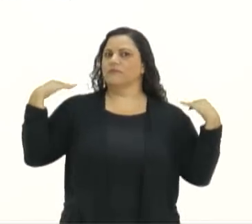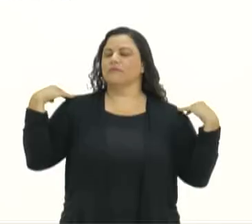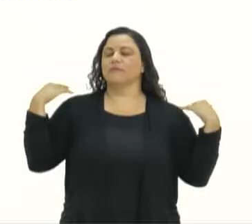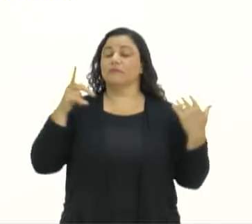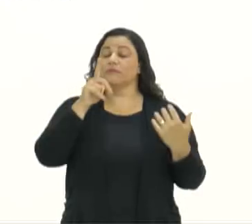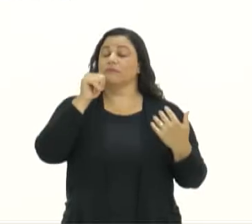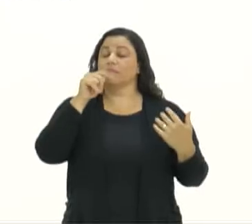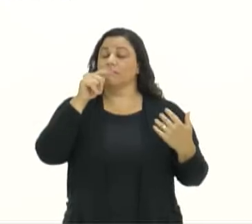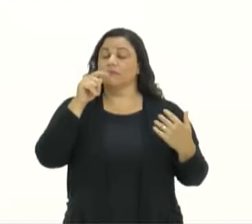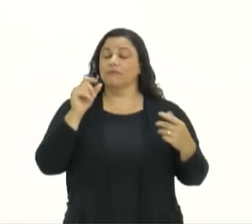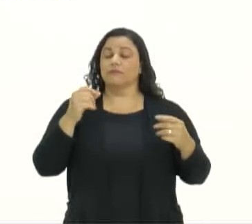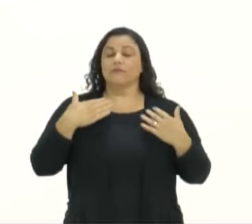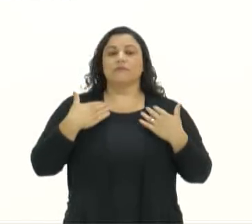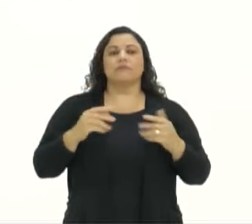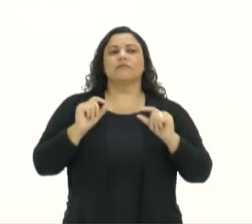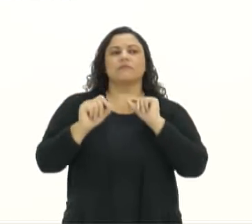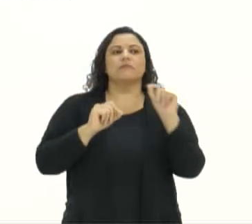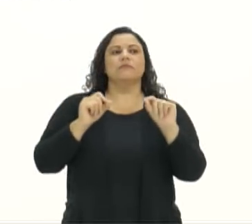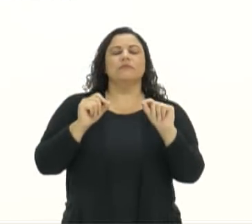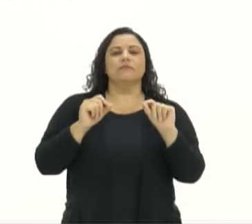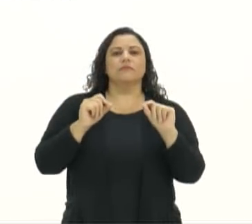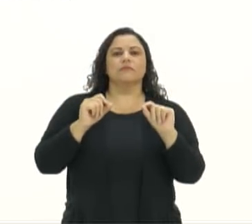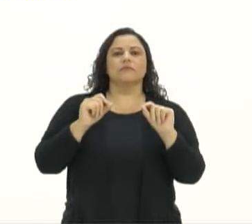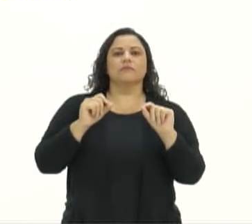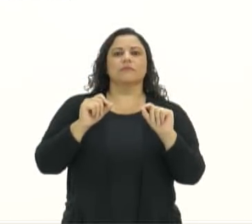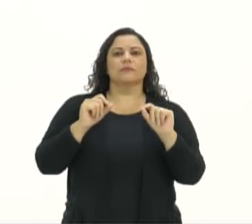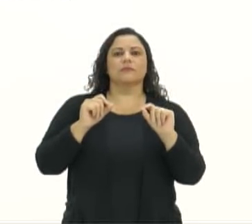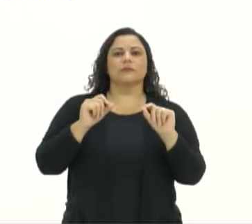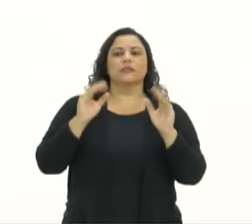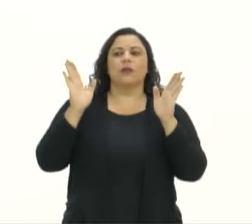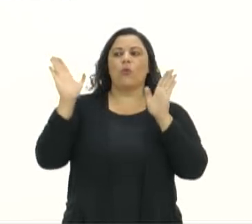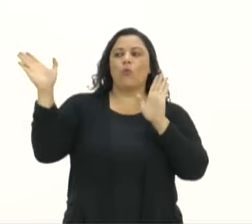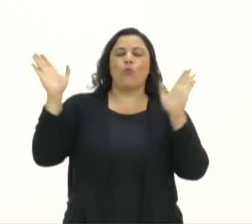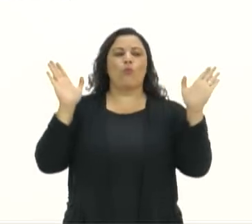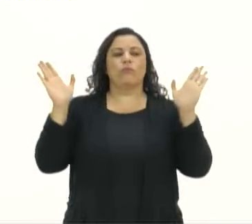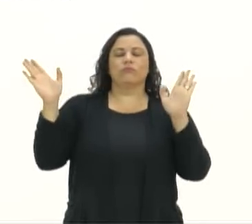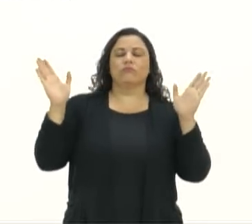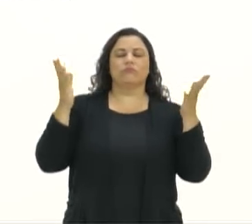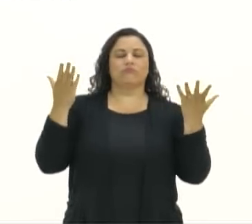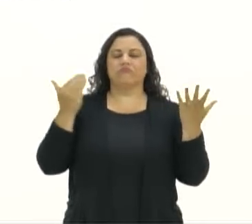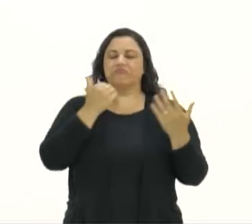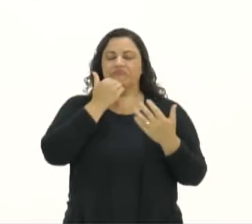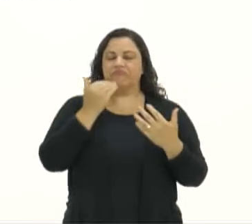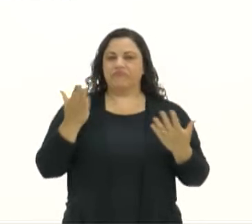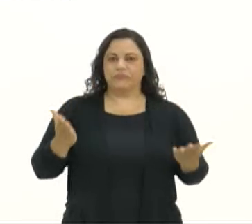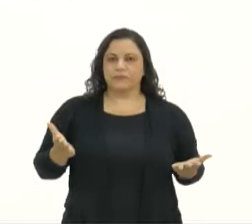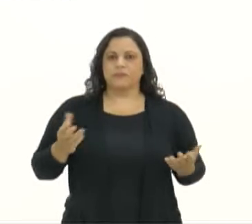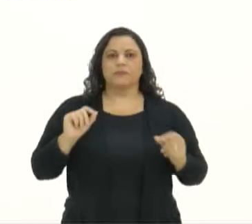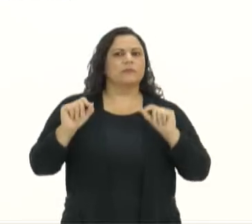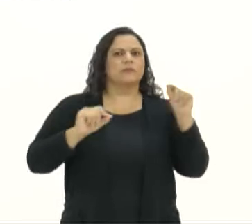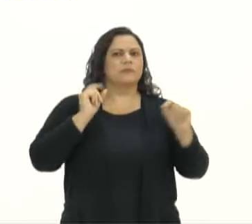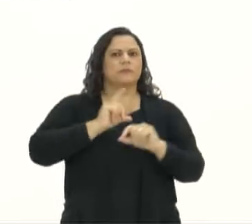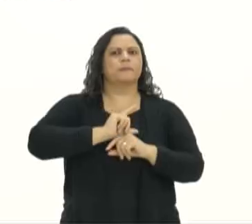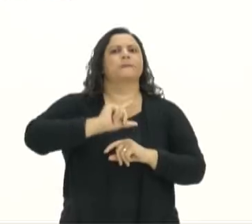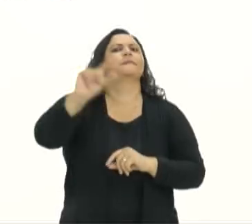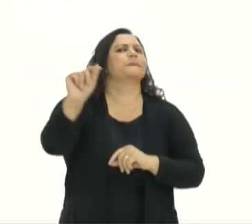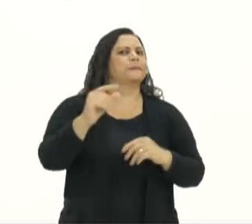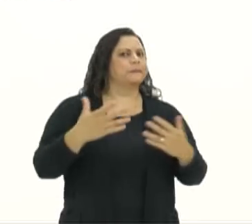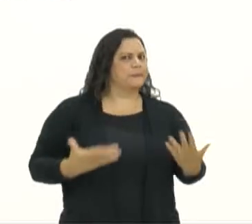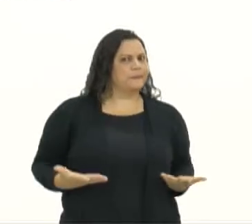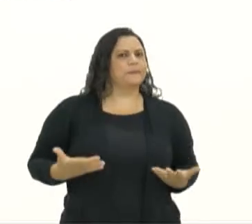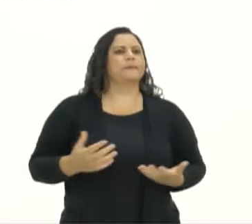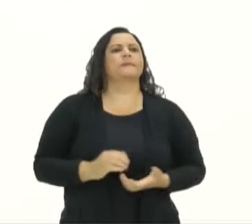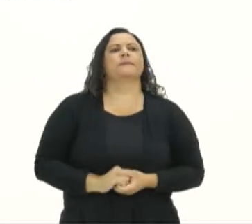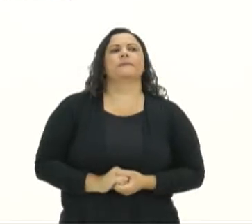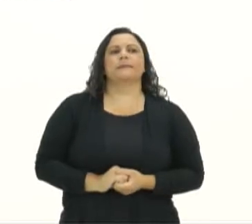na água. Então, ele vai nesse sentido, ele não olha muito para onde ele está indo, tá? Como que é feita a saída para essa